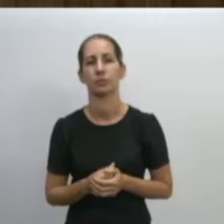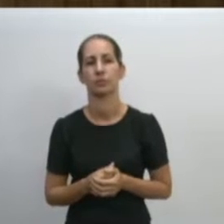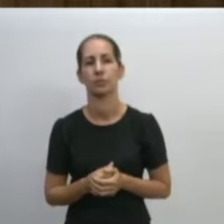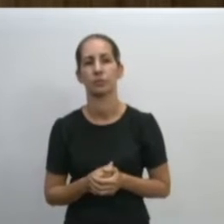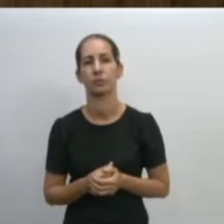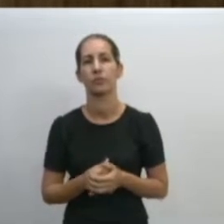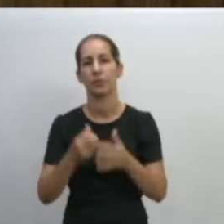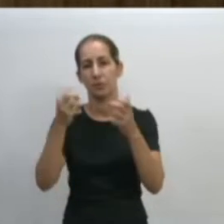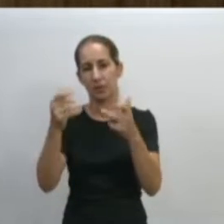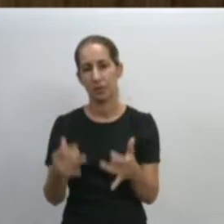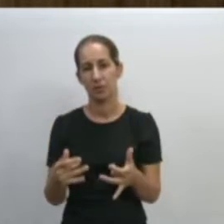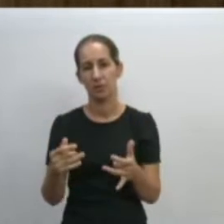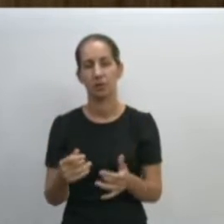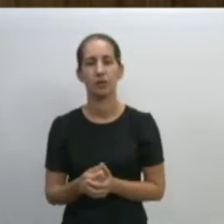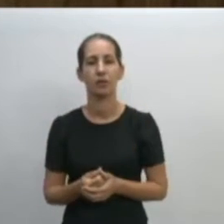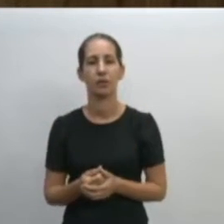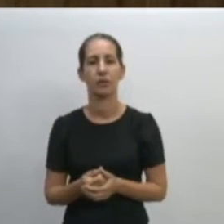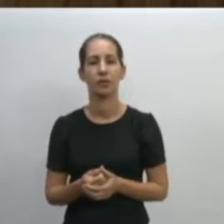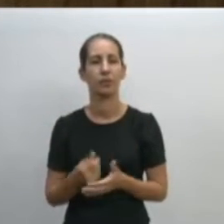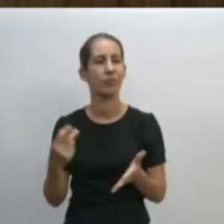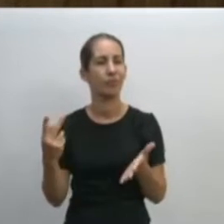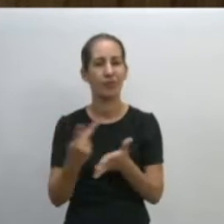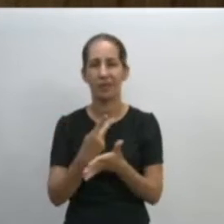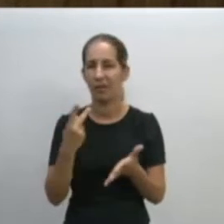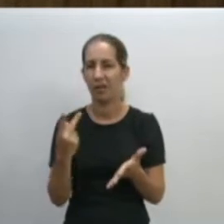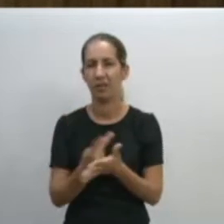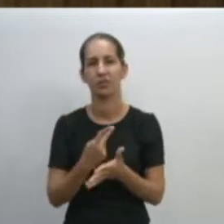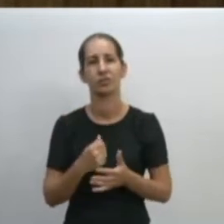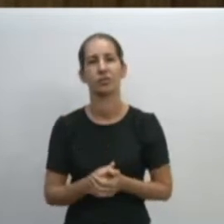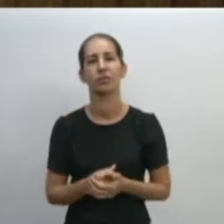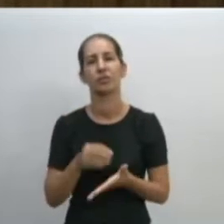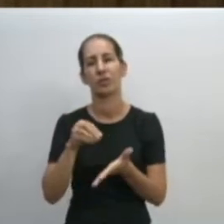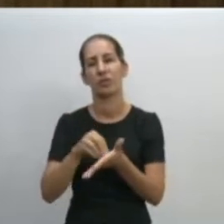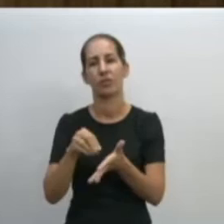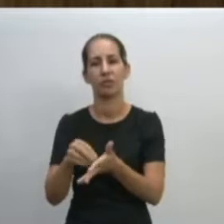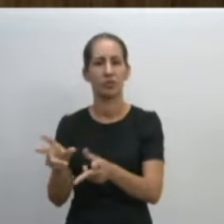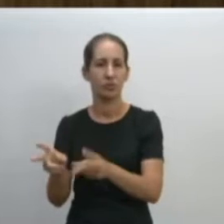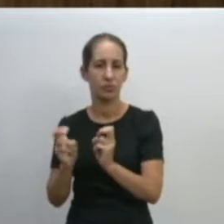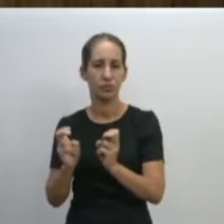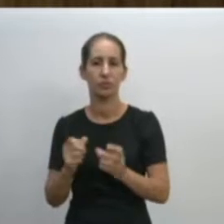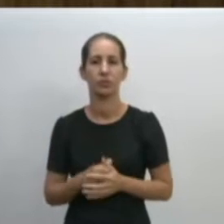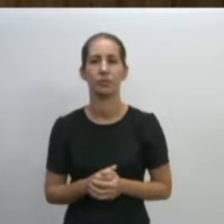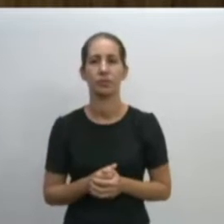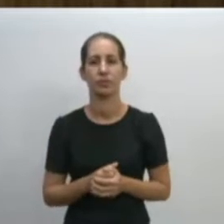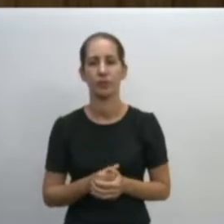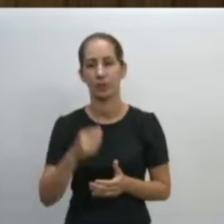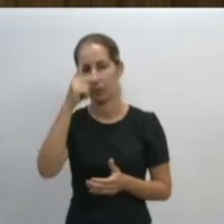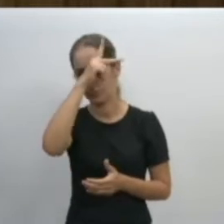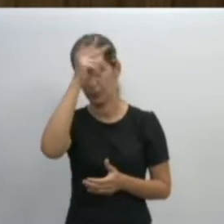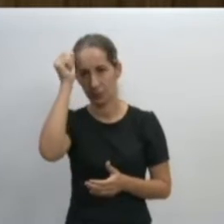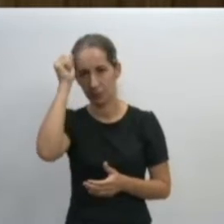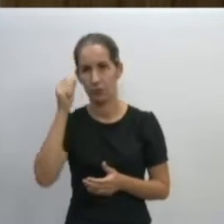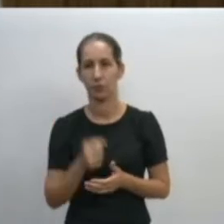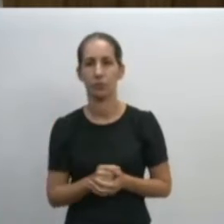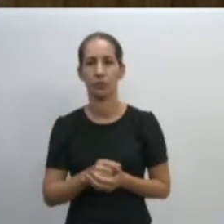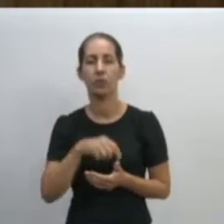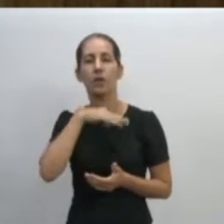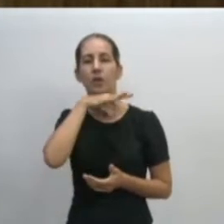nosso relato de ineficiência, nosso relato de falta de prioridade do poder público em relação ao caos